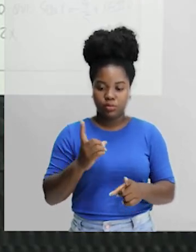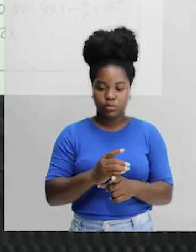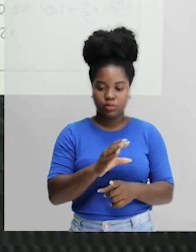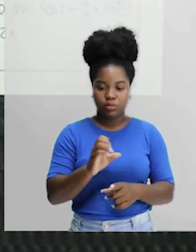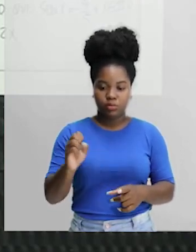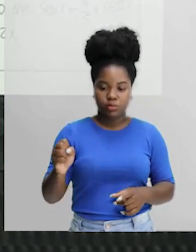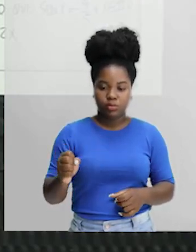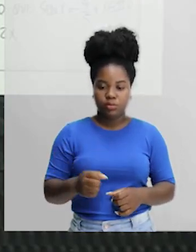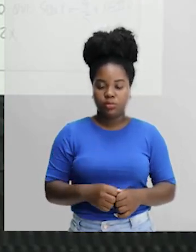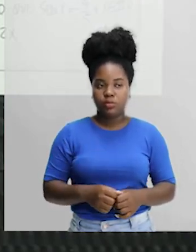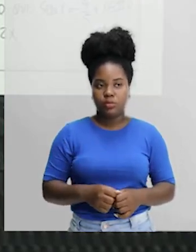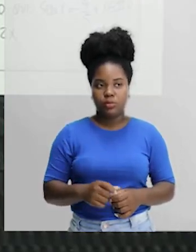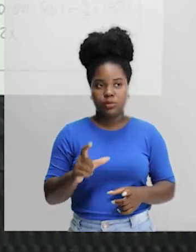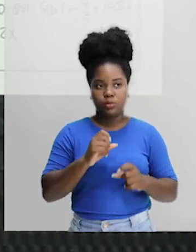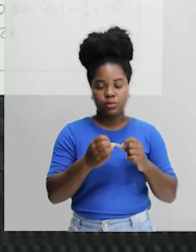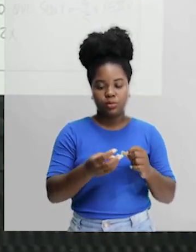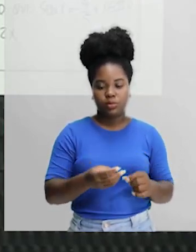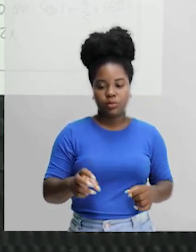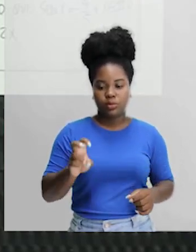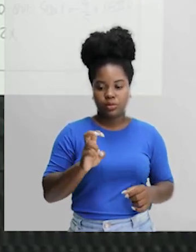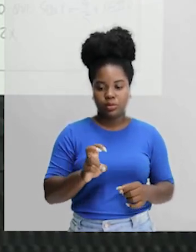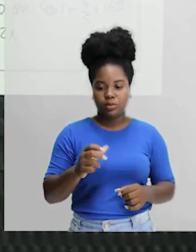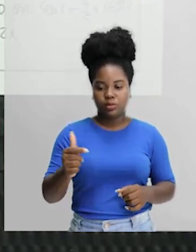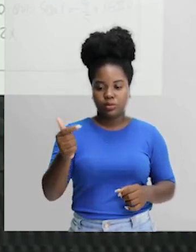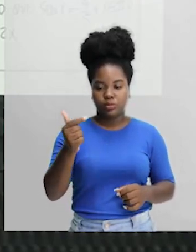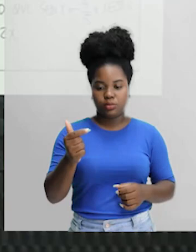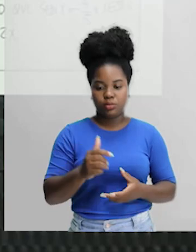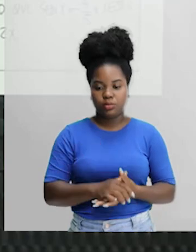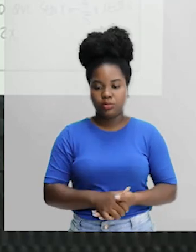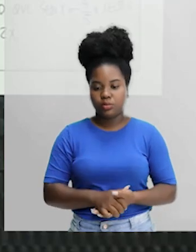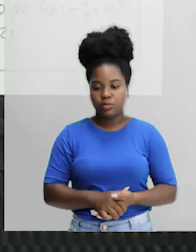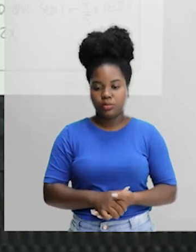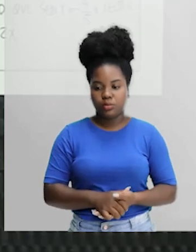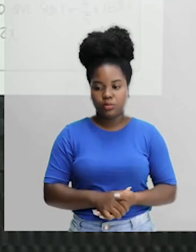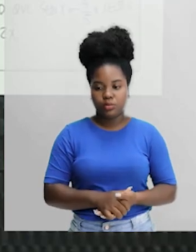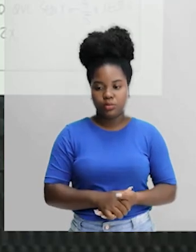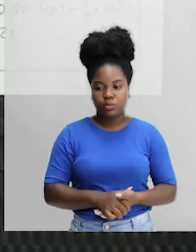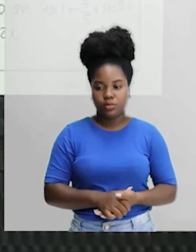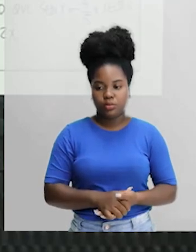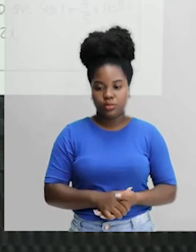Então, seno é 3/5, então você vai ter 3/5 ao quadrado